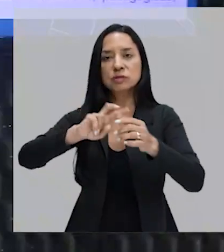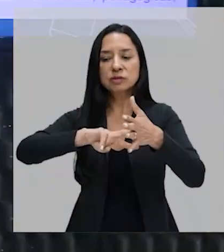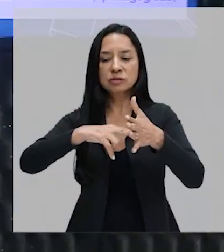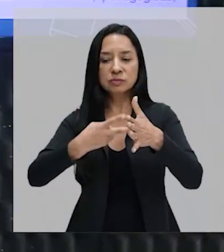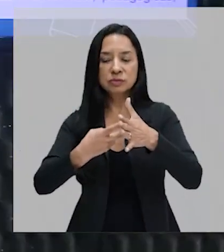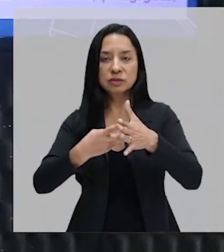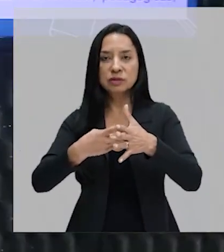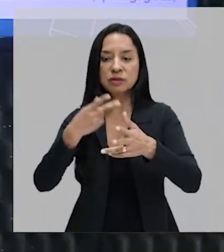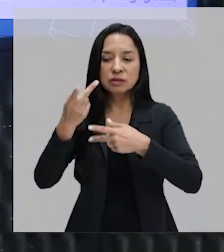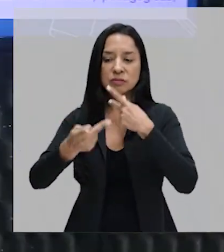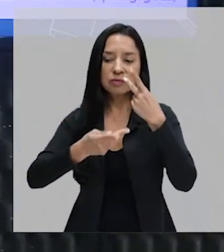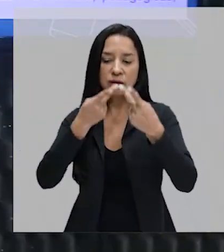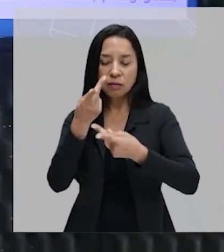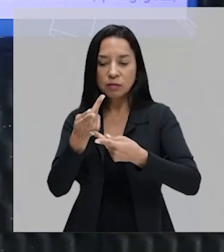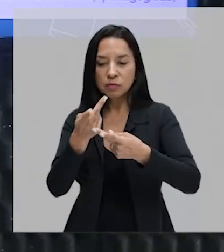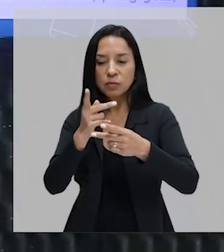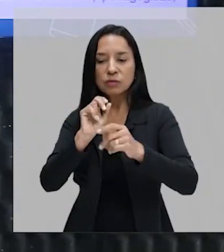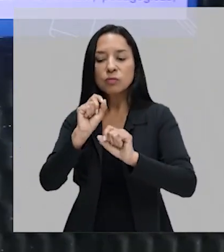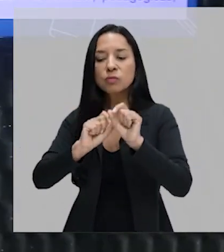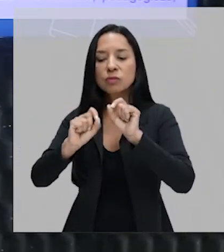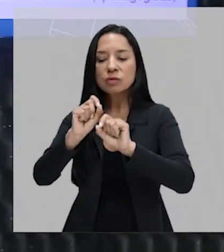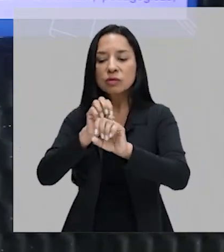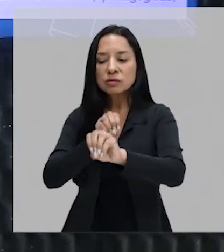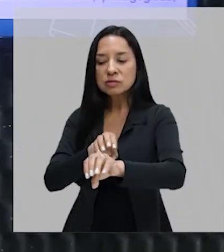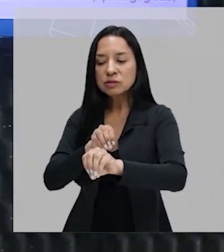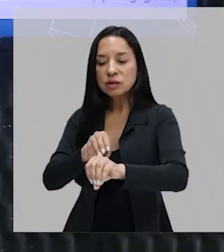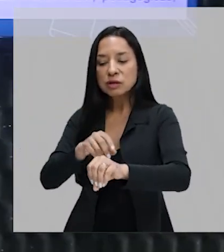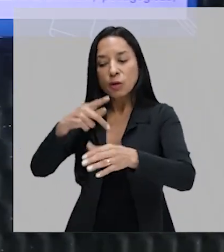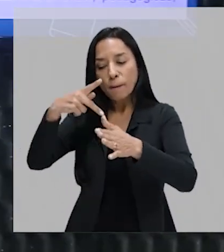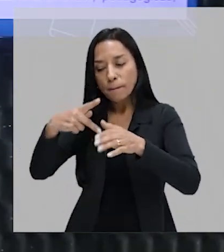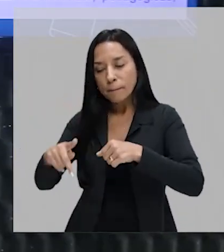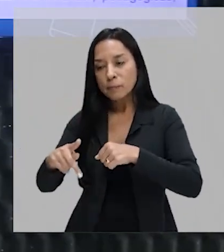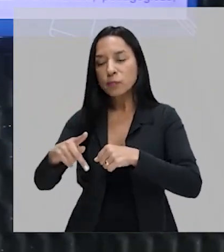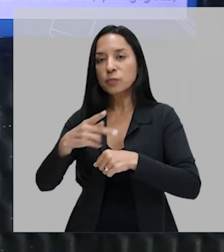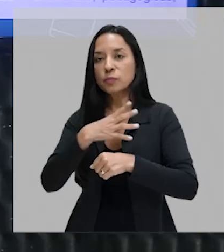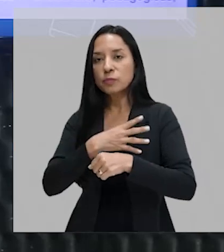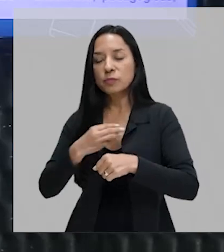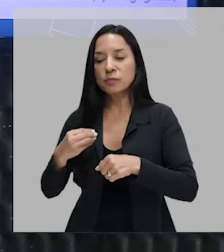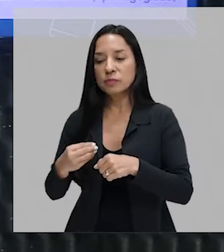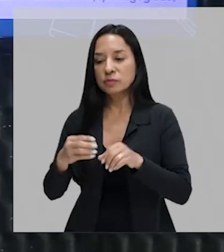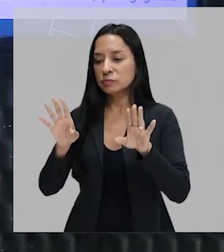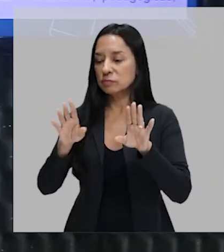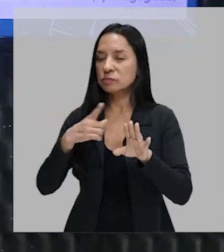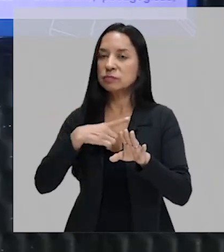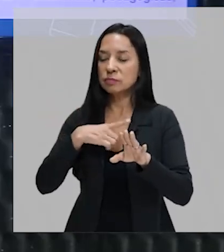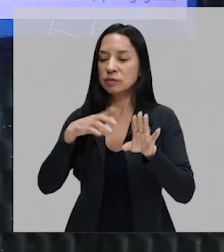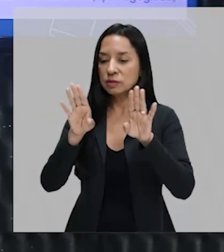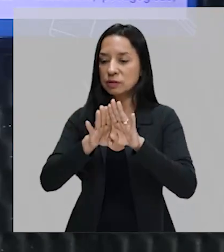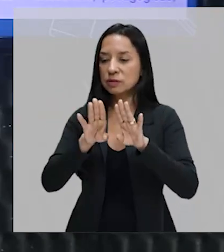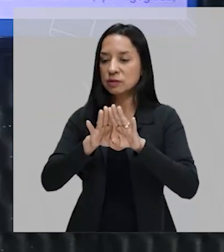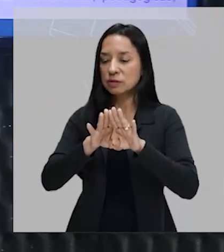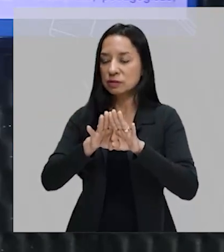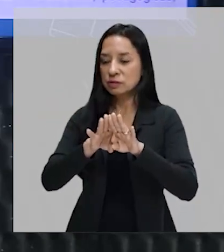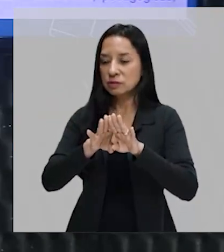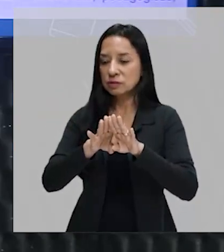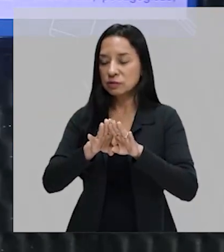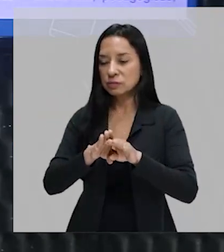está se falando do quê? Ensinando os seus filhos. Também tinham